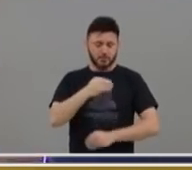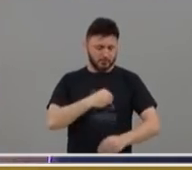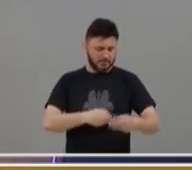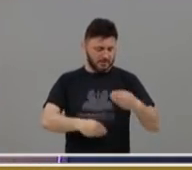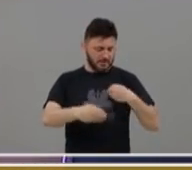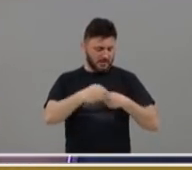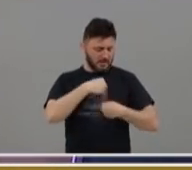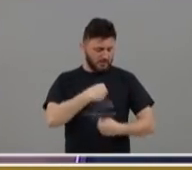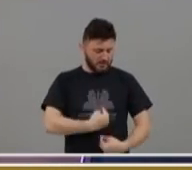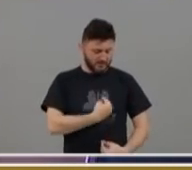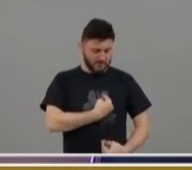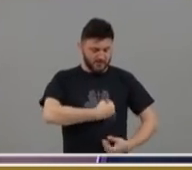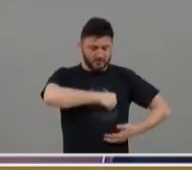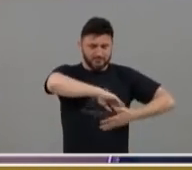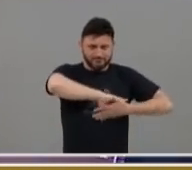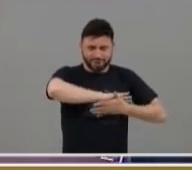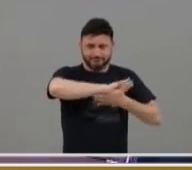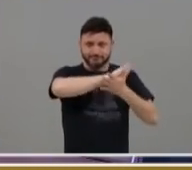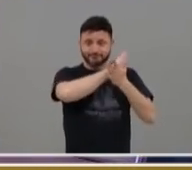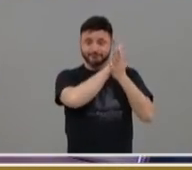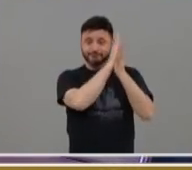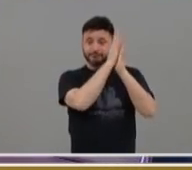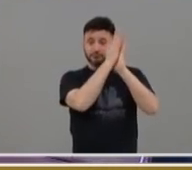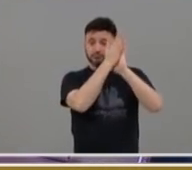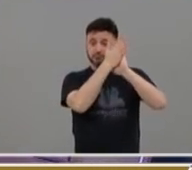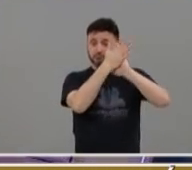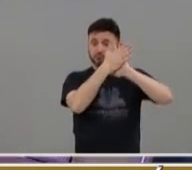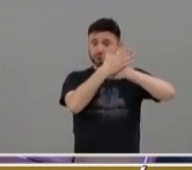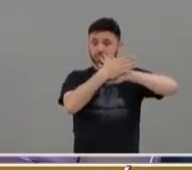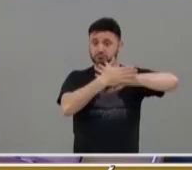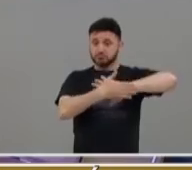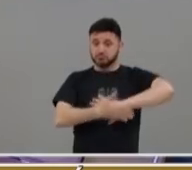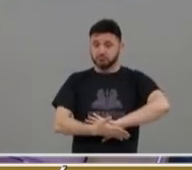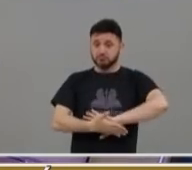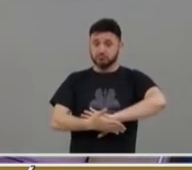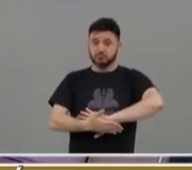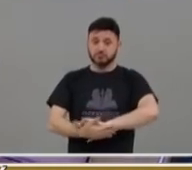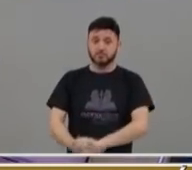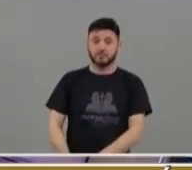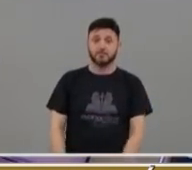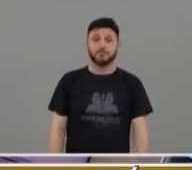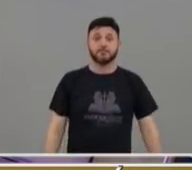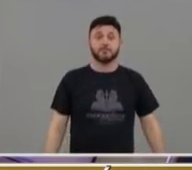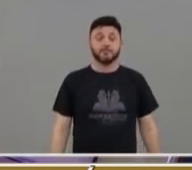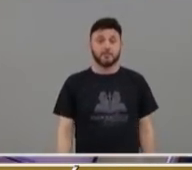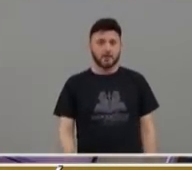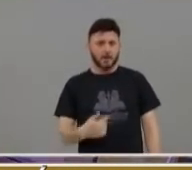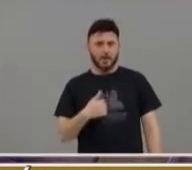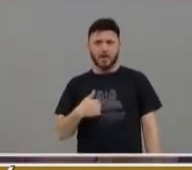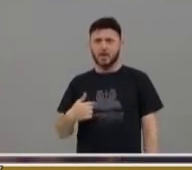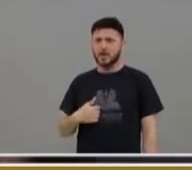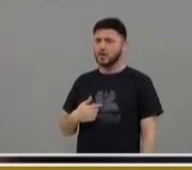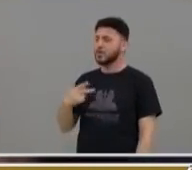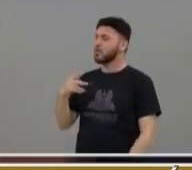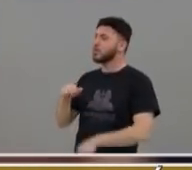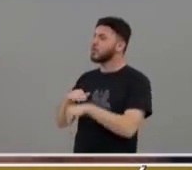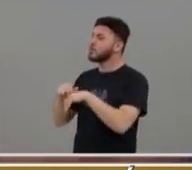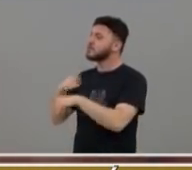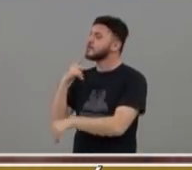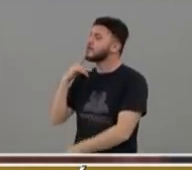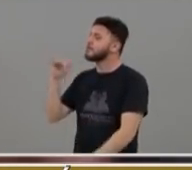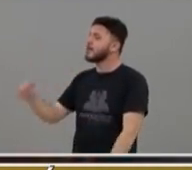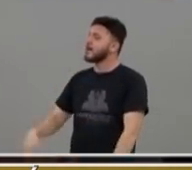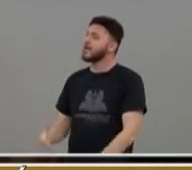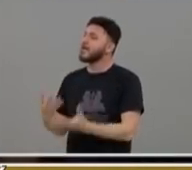E o pecado devastou o meu viver. Estenda os seus braços para ele, diga: